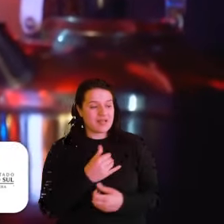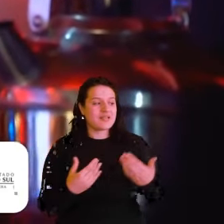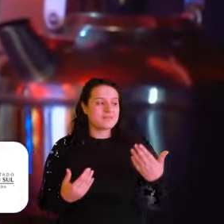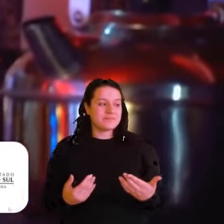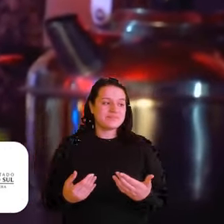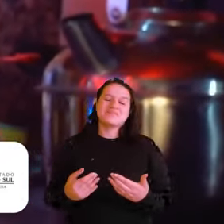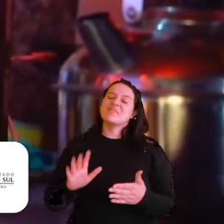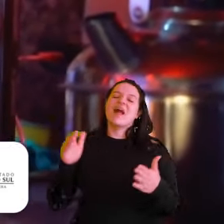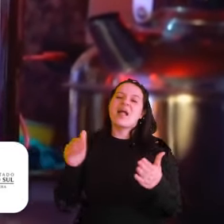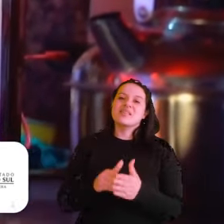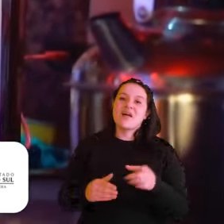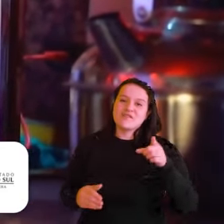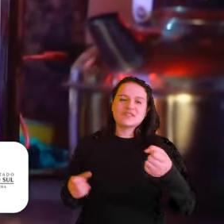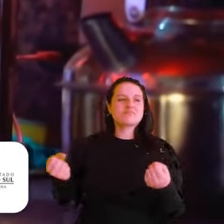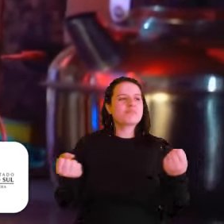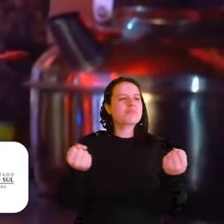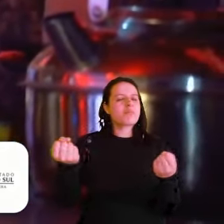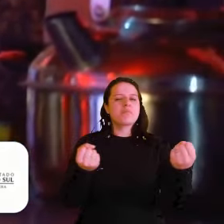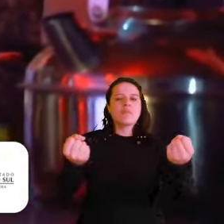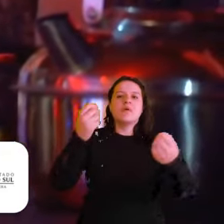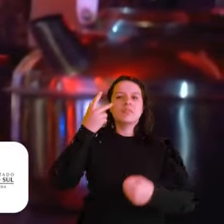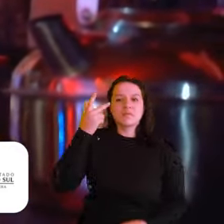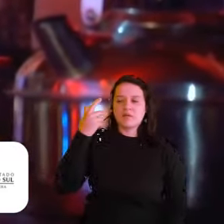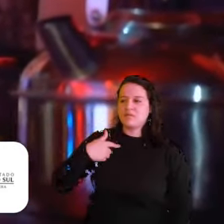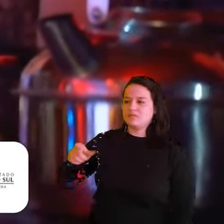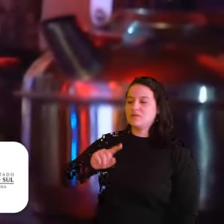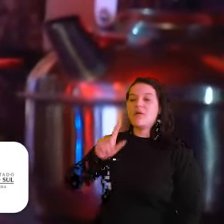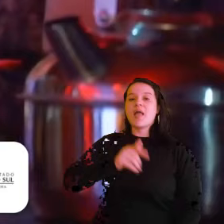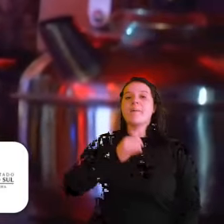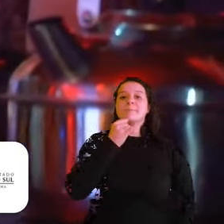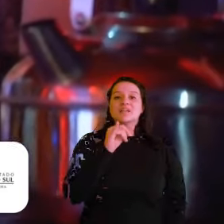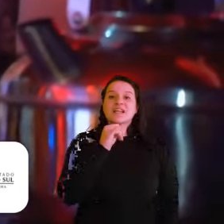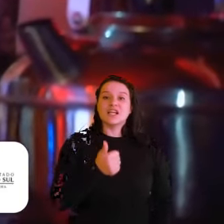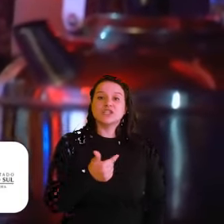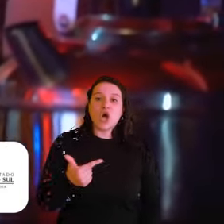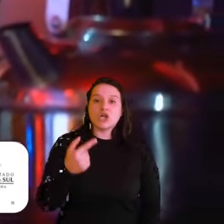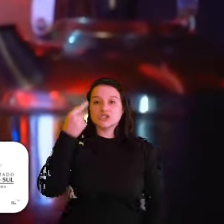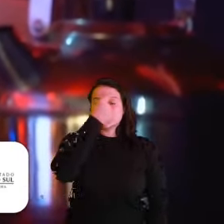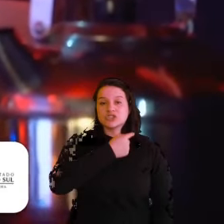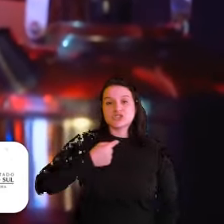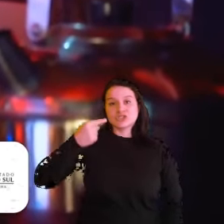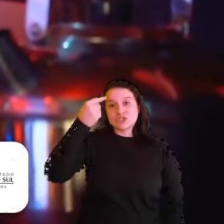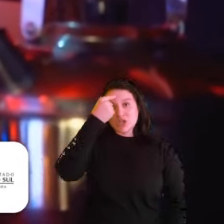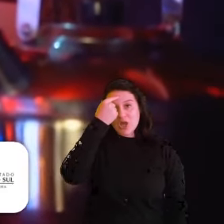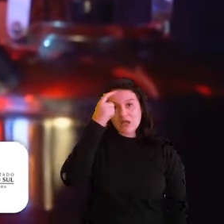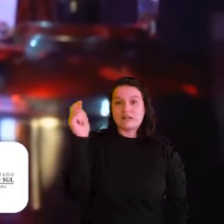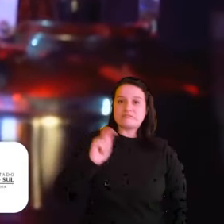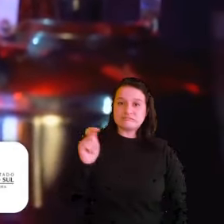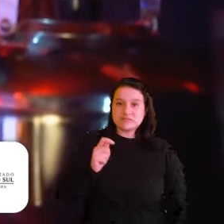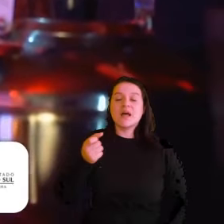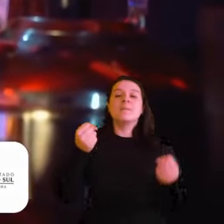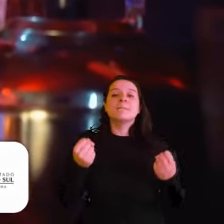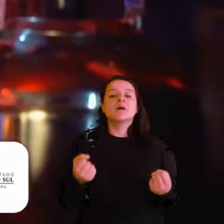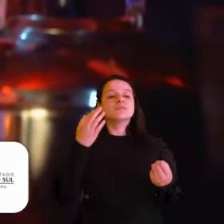carrinhos elétricos? É, mas é um carrinho elétrico, até você anda tranquilo. Não, eu não. É a bateria e dura 12 horas a bateria.